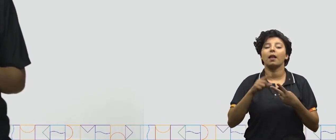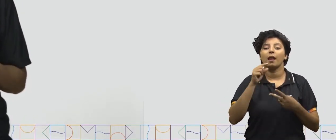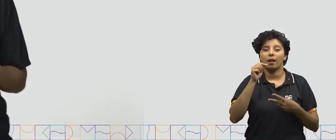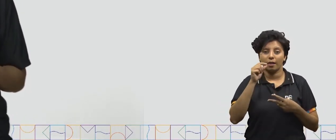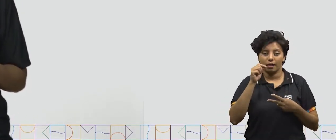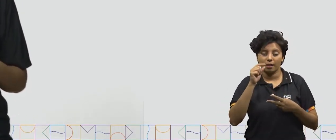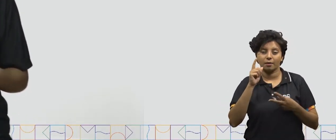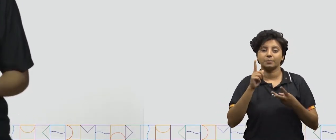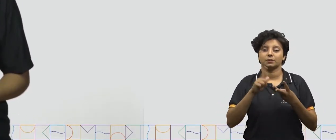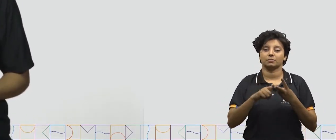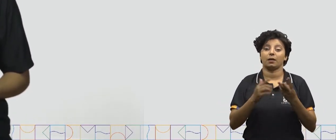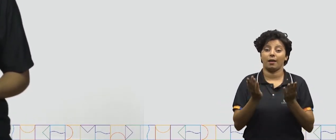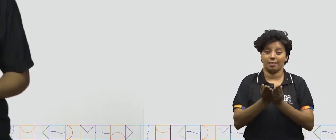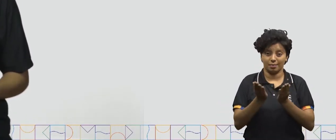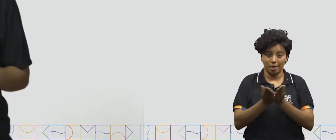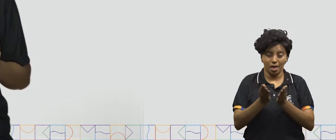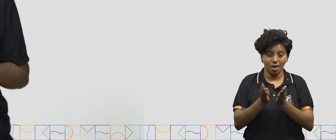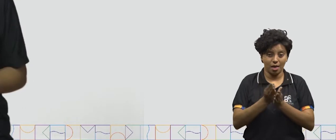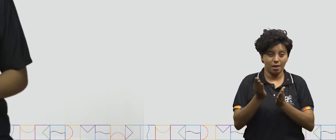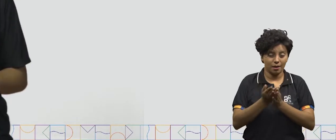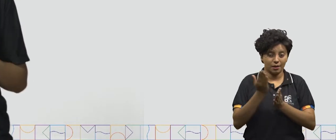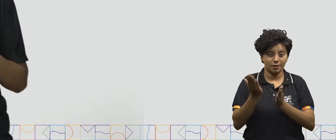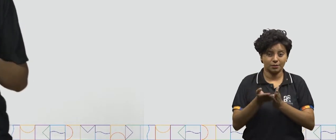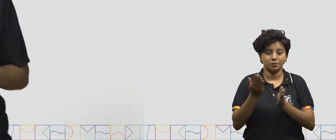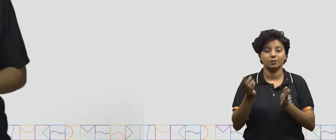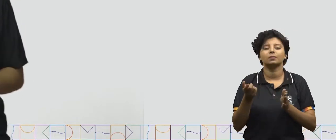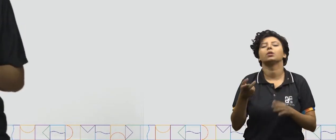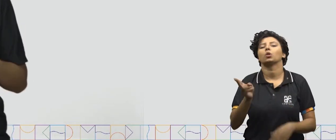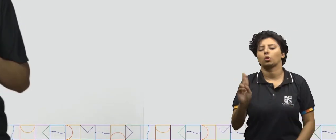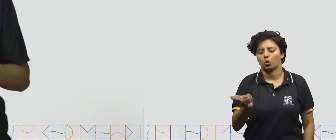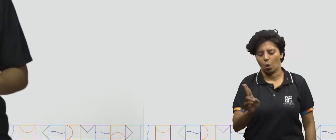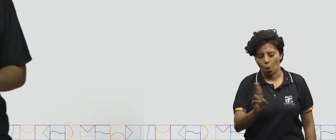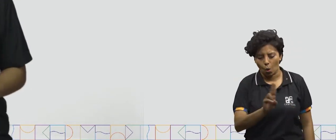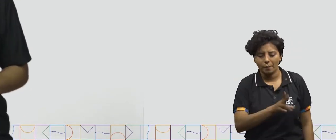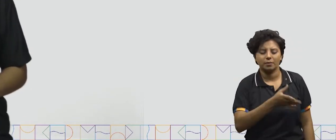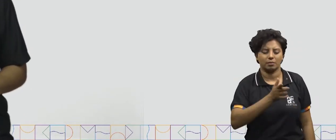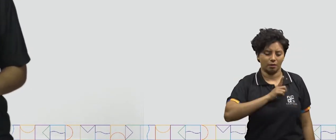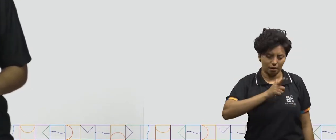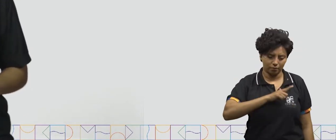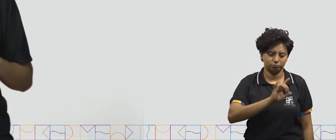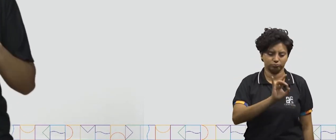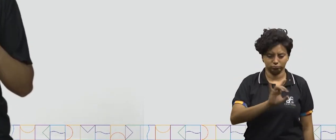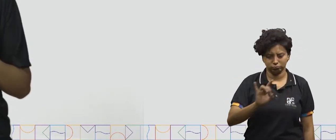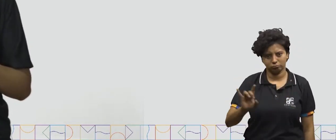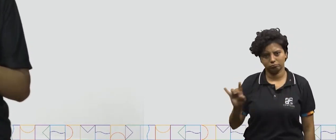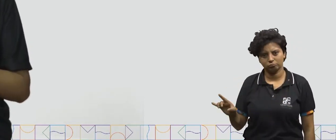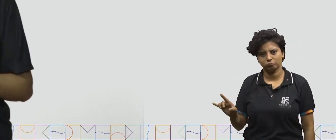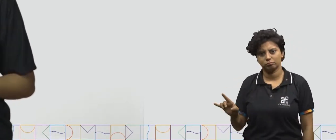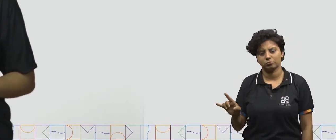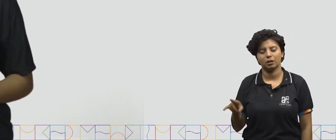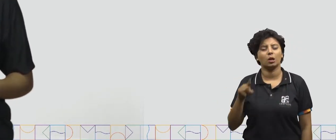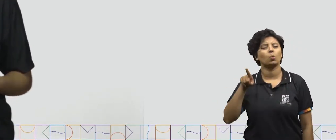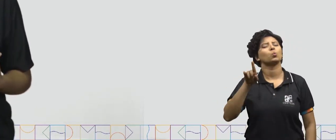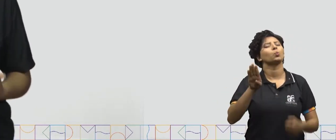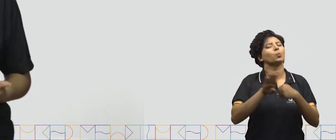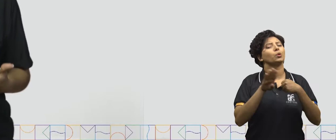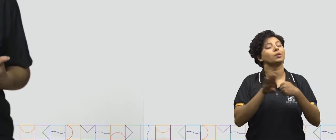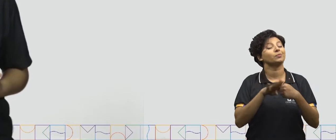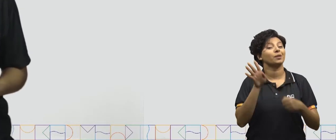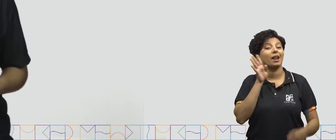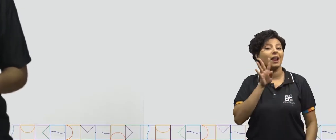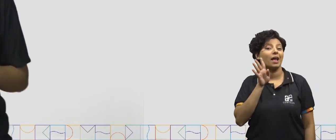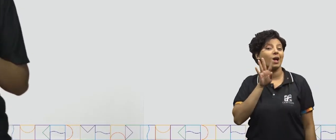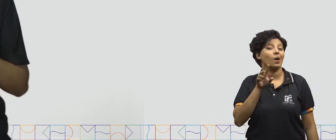lápis, o seu caderno, todos nomeados corretamente. E temos um substantivo